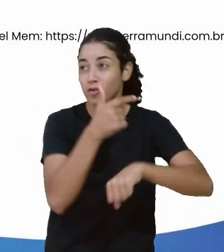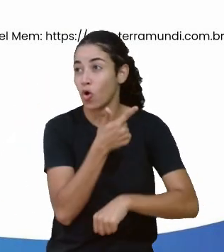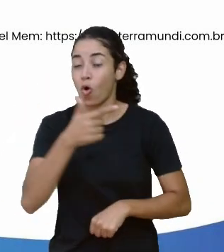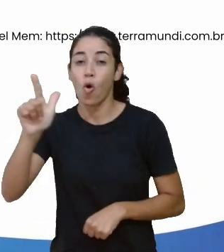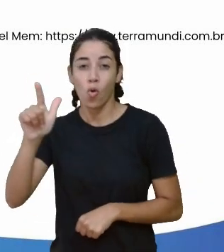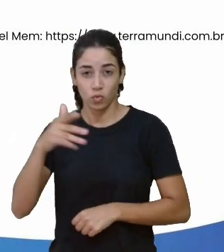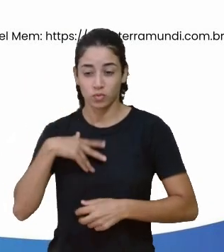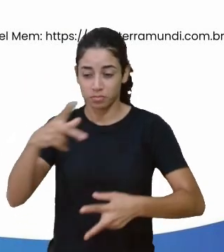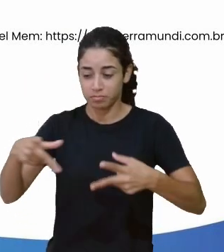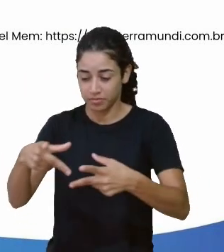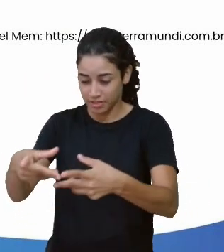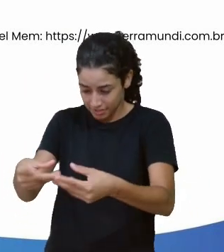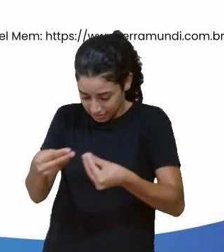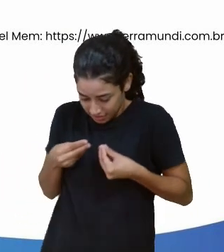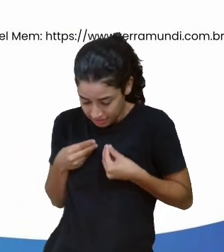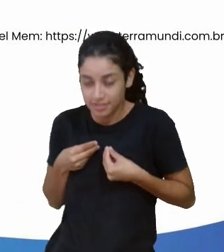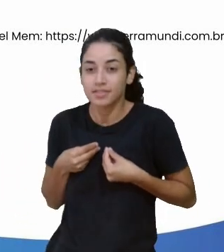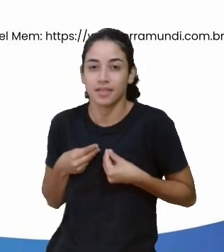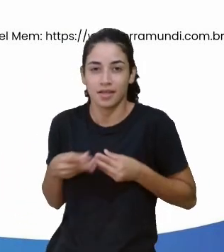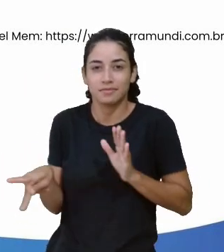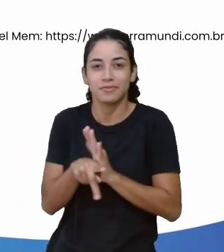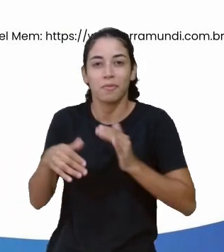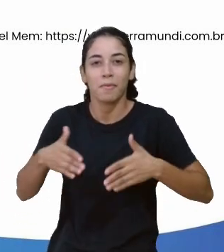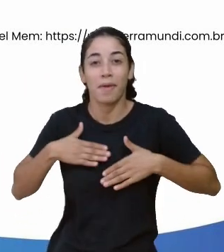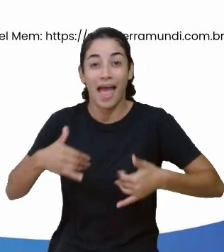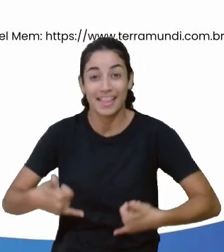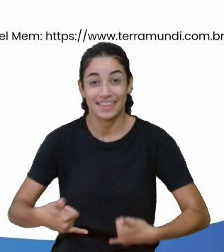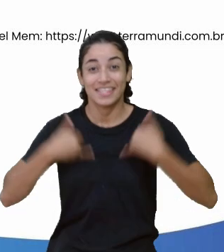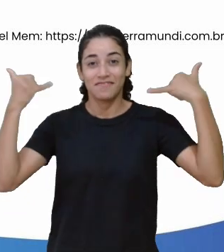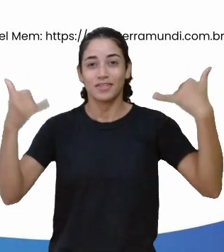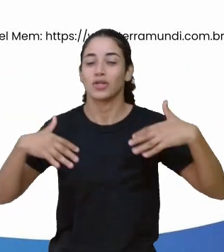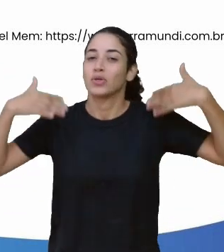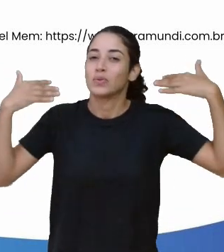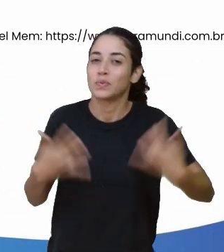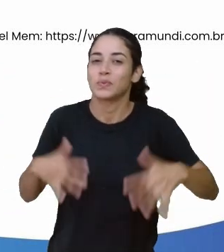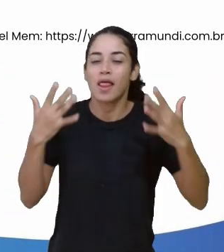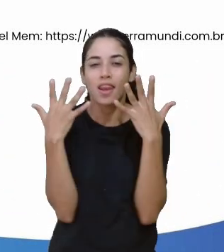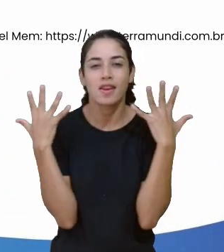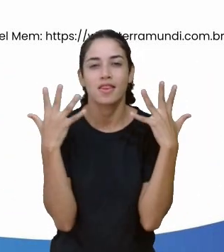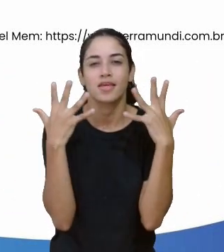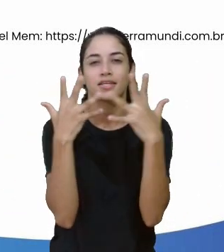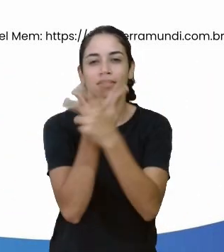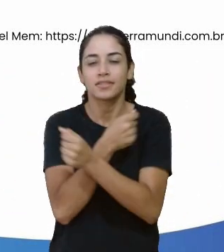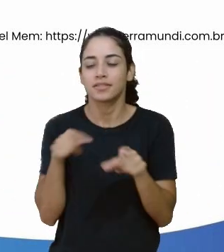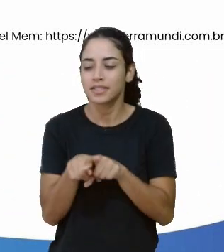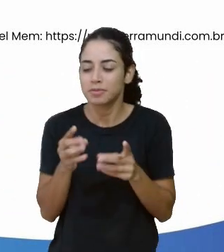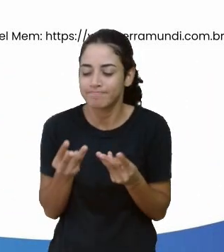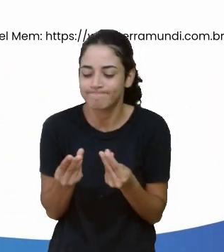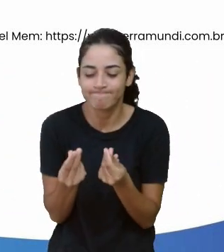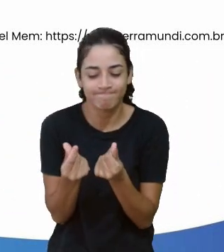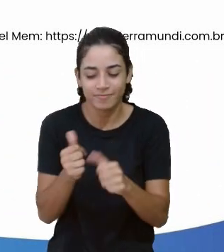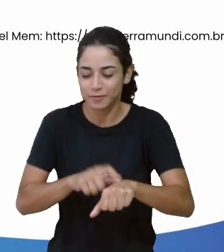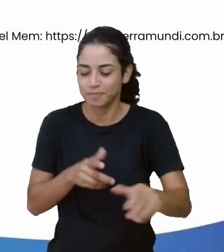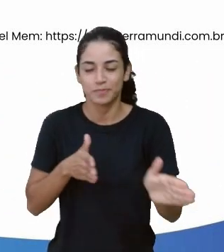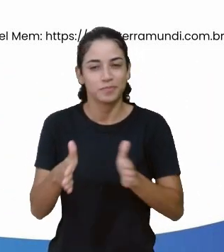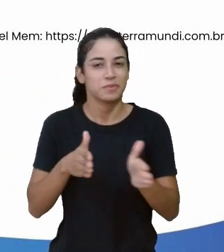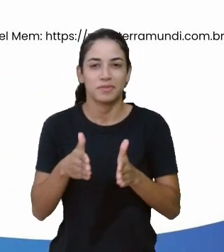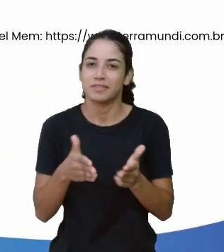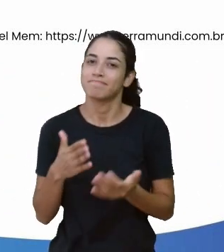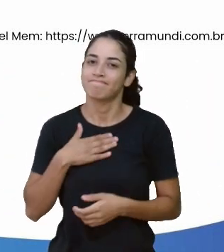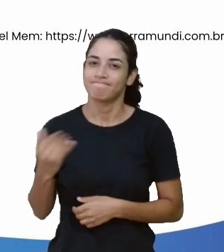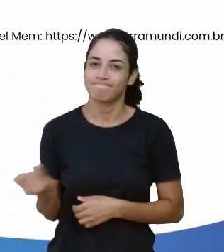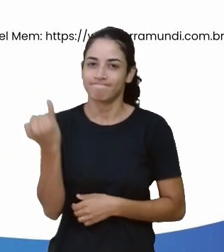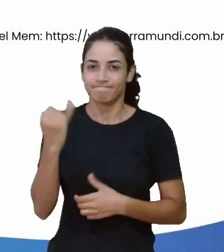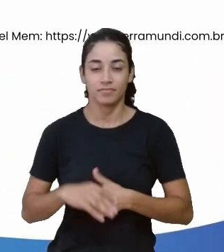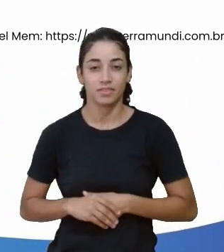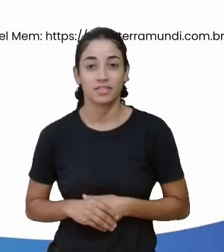me dei para festejar meu aniversário, foi um dos mais lindos e sensíveis momentos que tive. A